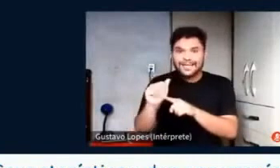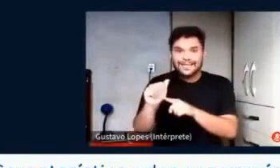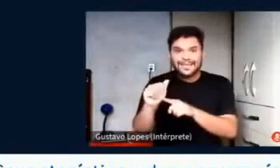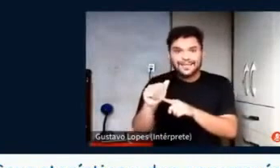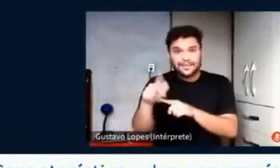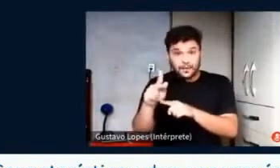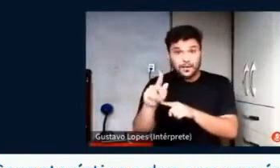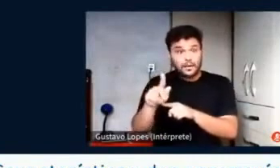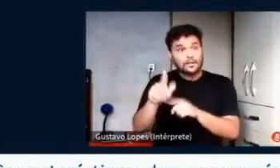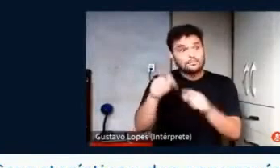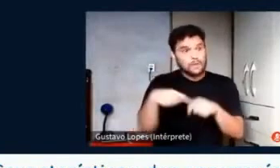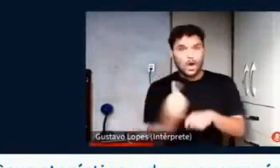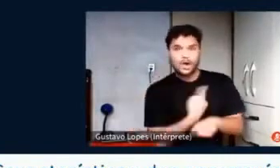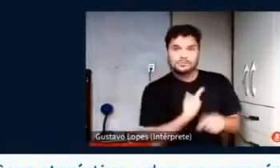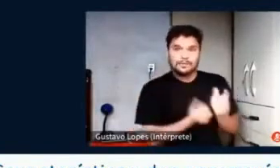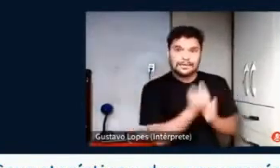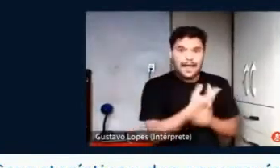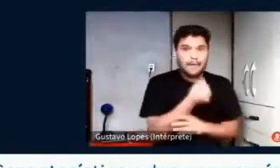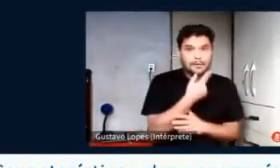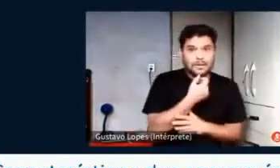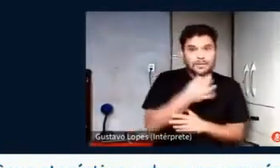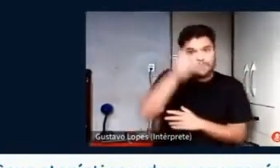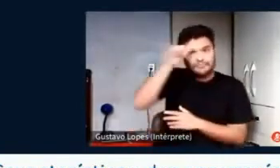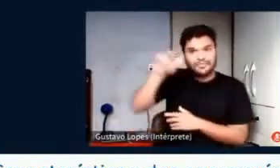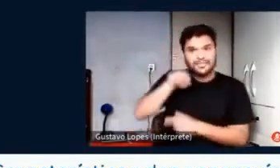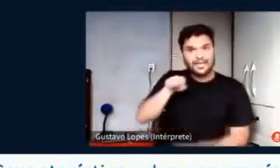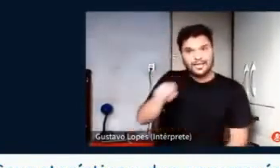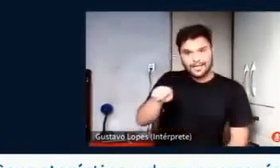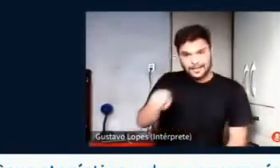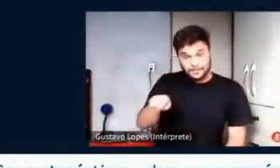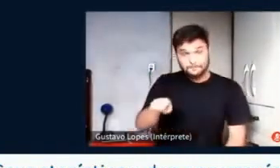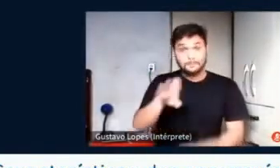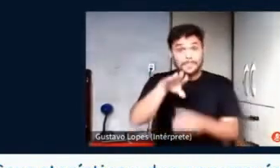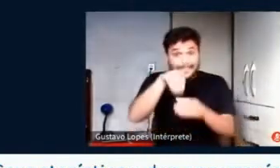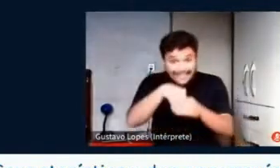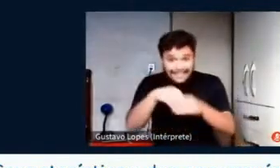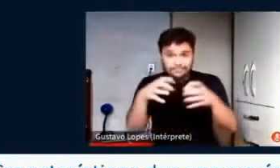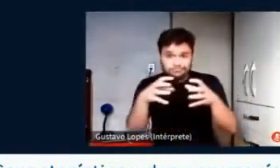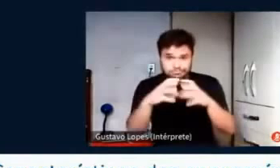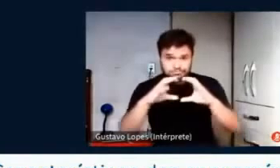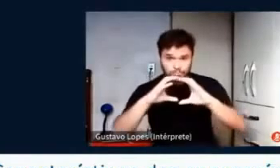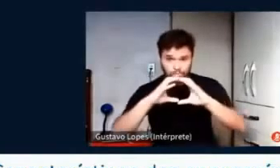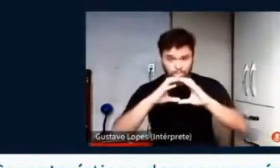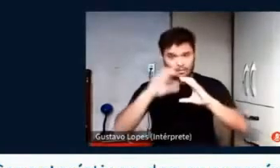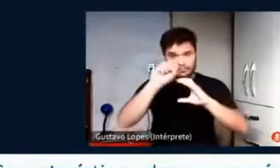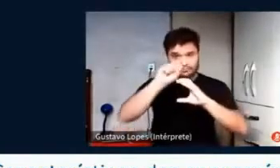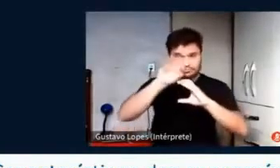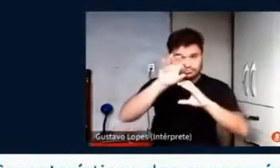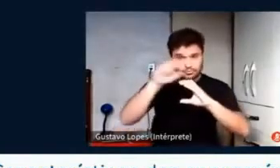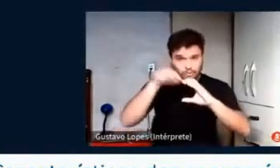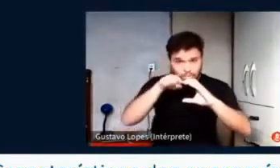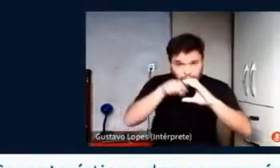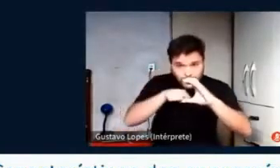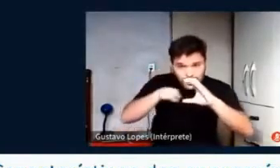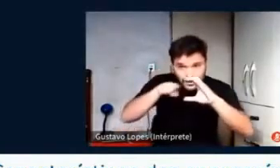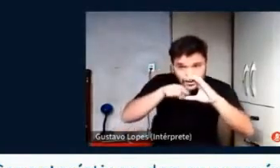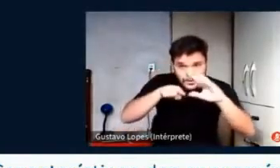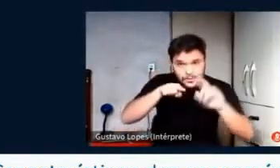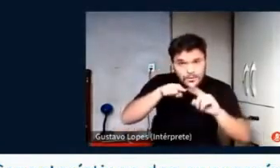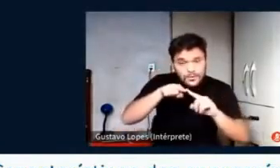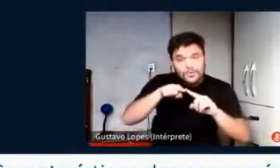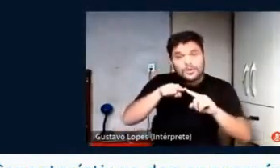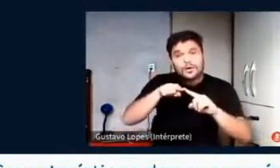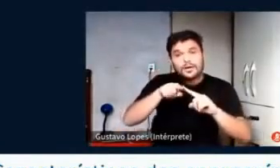na nucleoproteína, na proteína do núcleo capsídeo, nós temos aqui o desenvolvimento, por exemplo, da